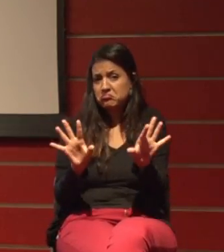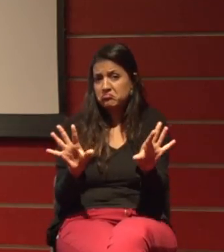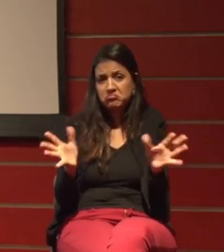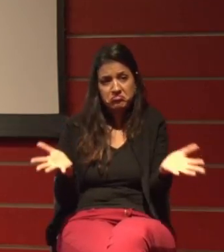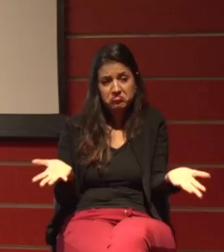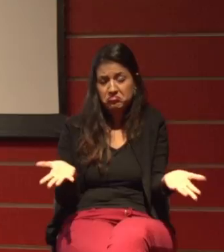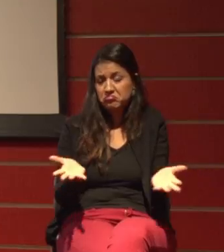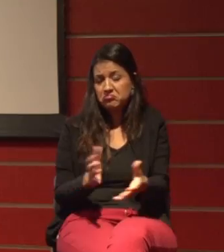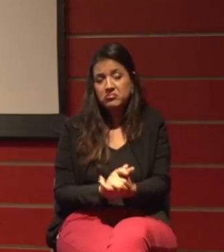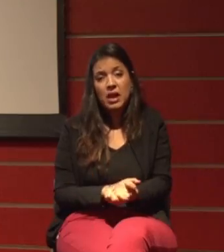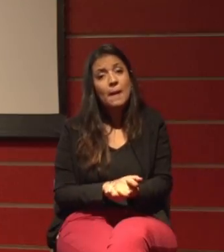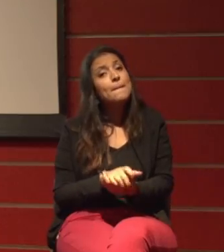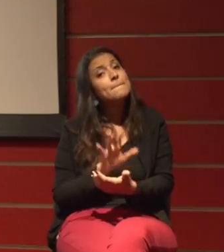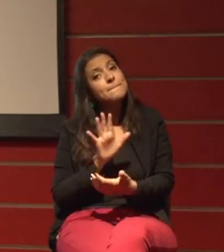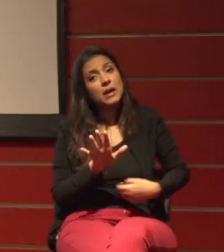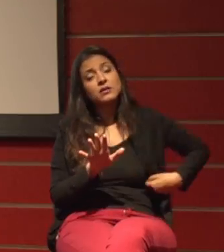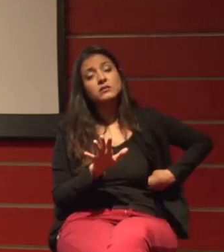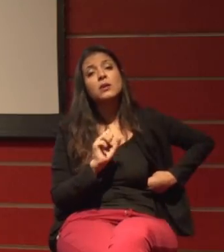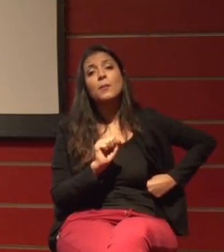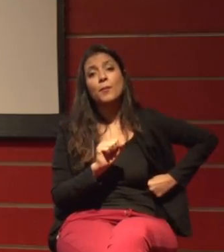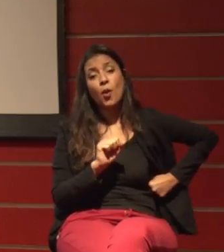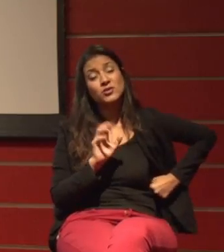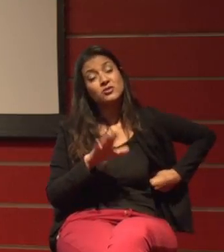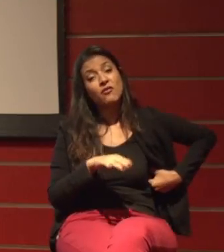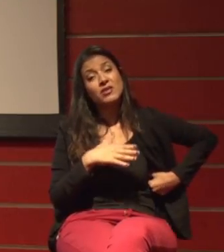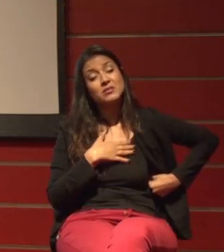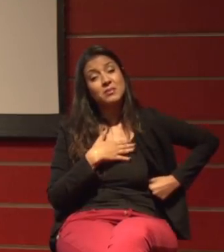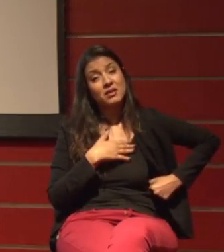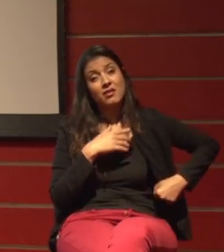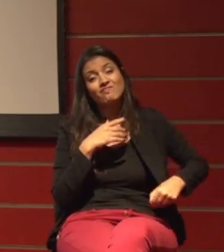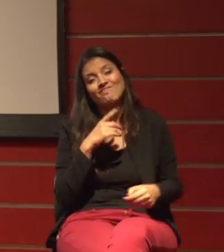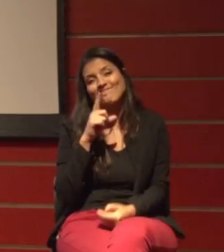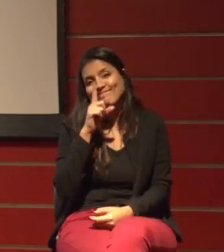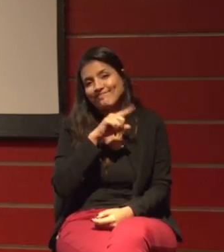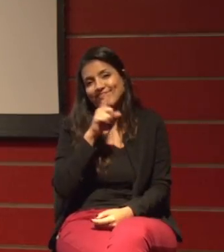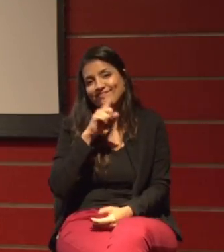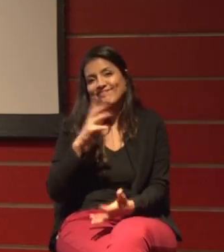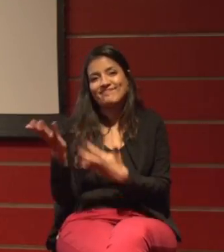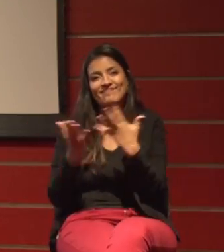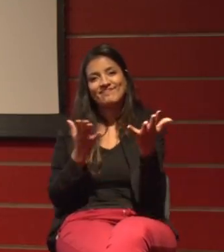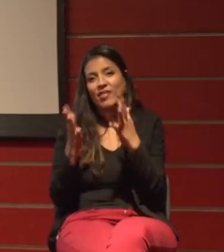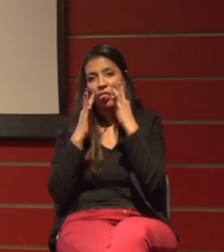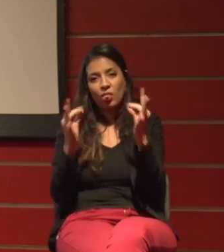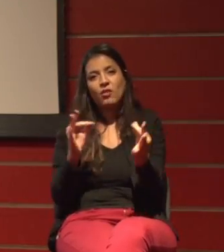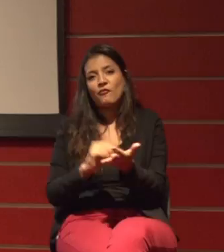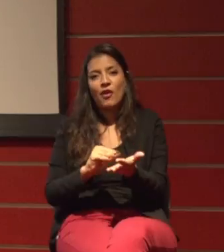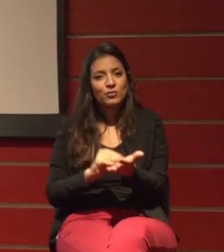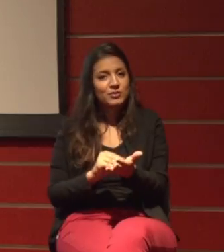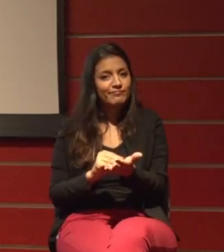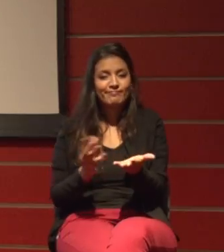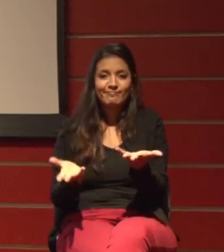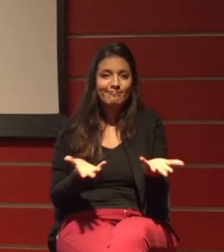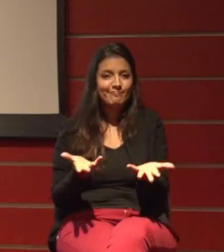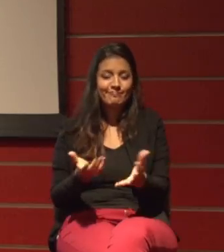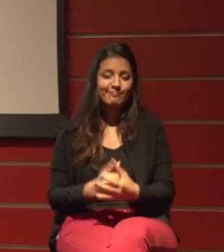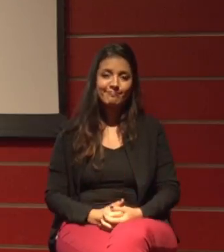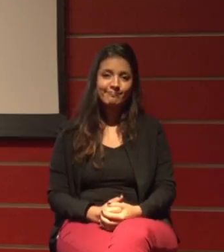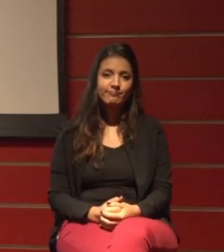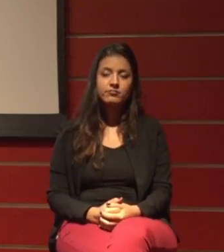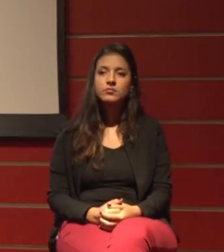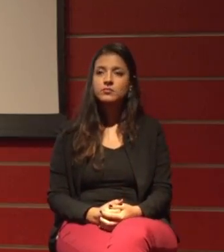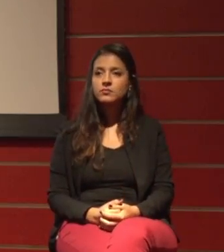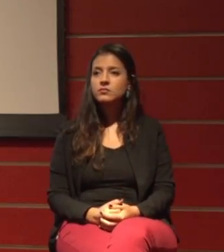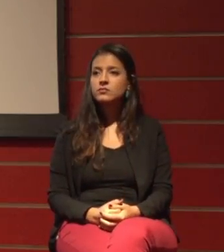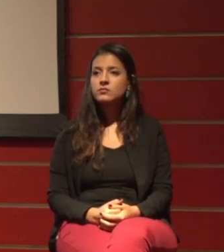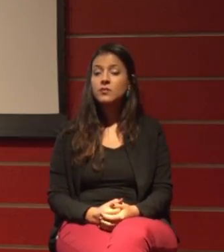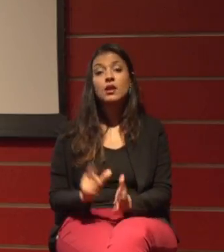eh pode ser uma falha minha ainda que não não não prestei atenção não tenho eh a